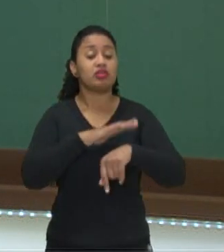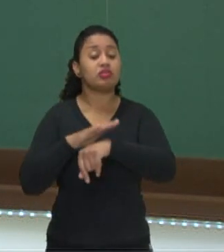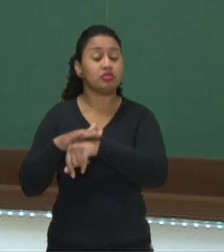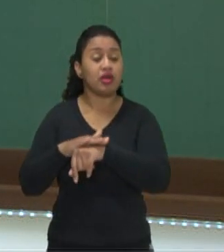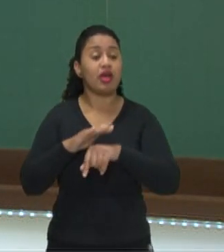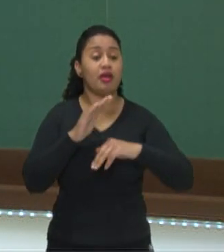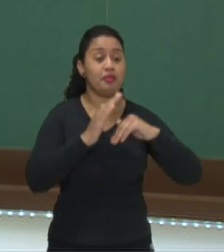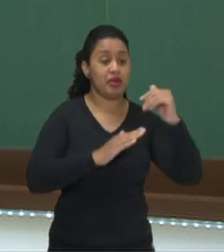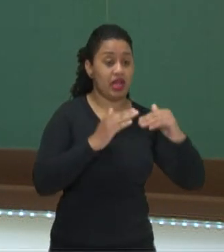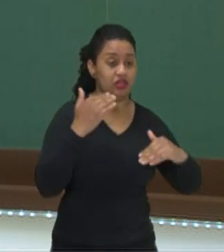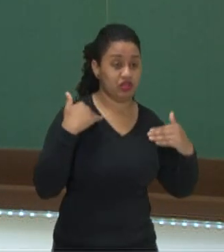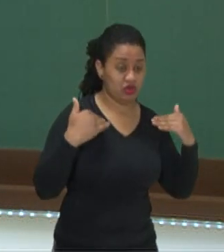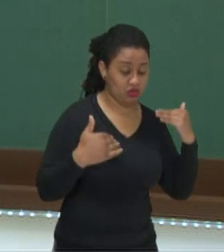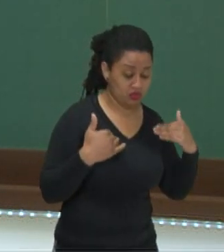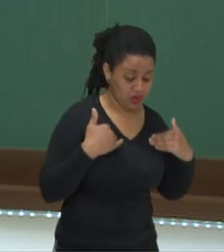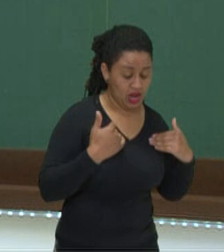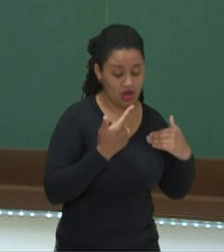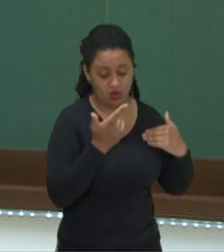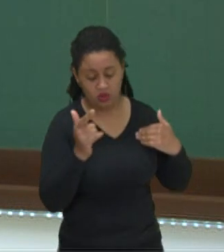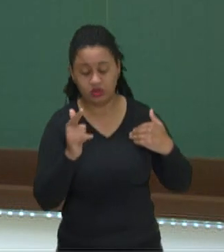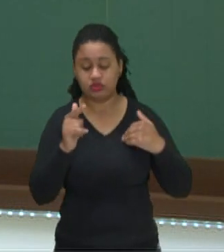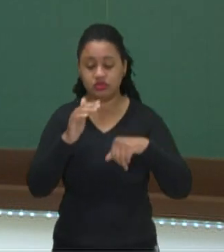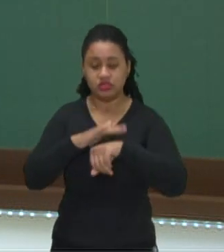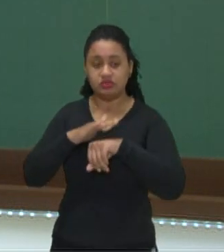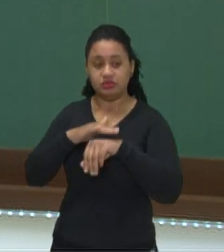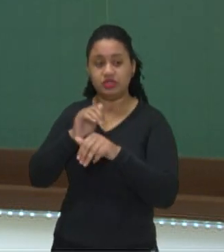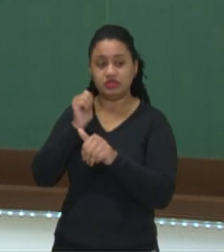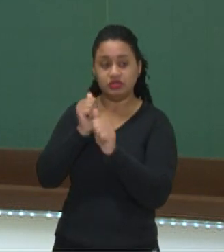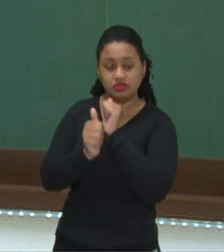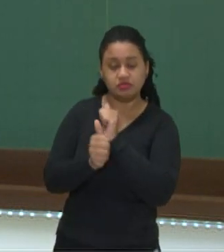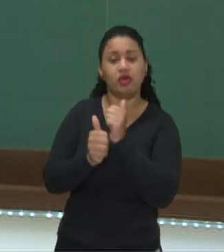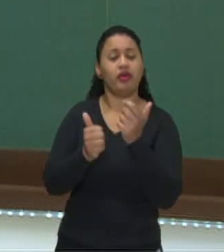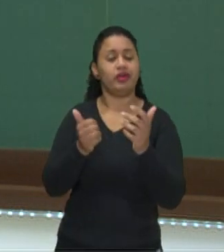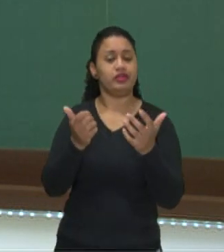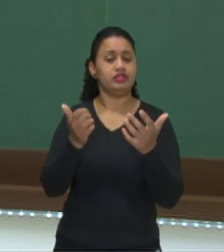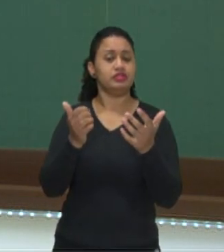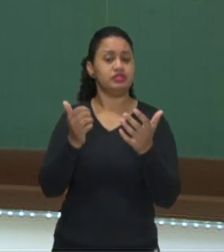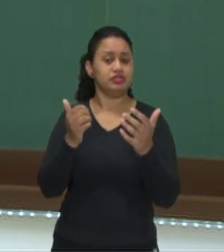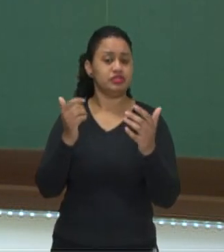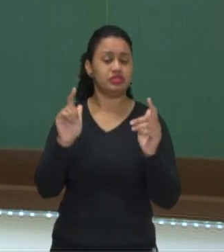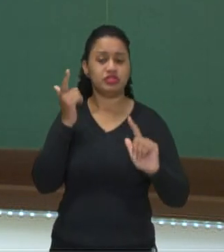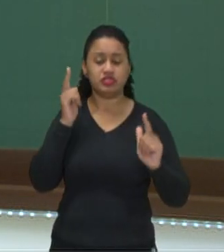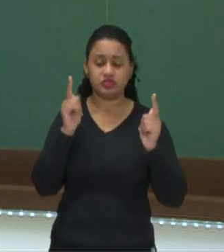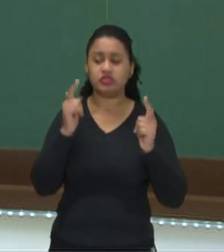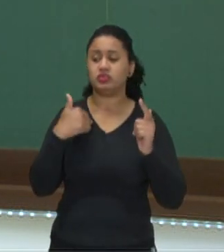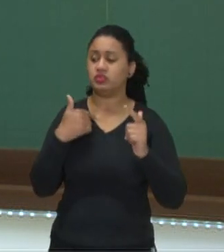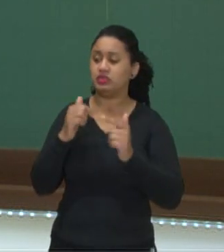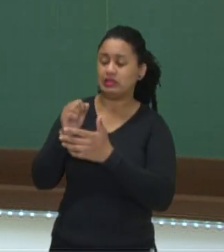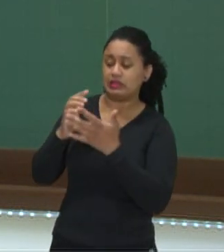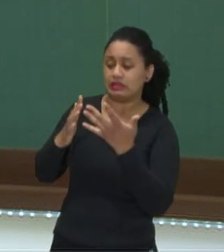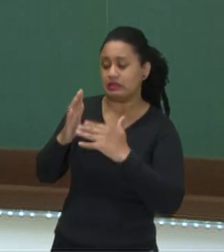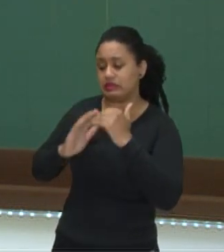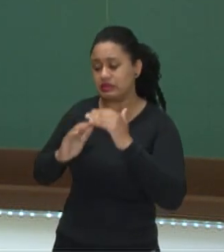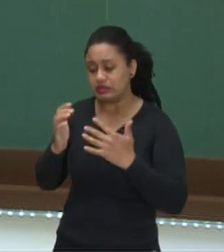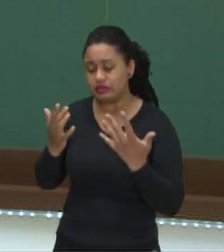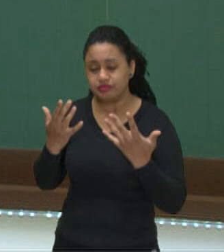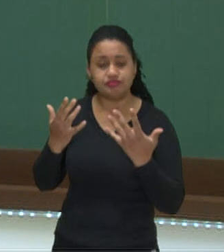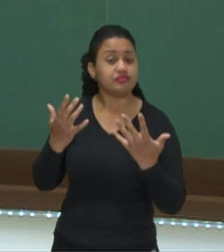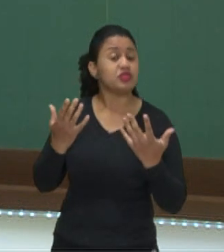é prática corporal de aventura? Por que em outro momento é esporte de aventura, atividade de aventura? O